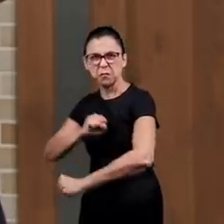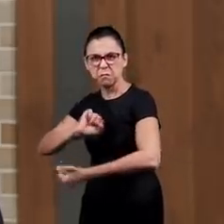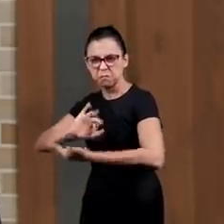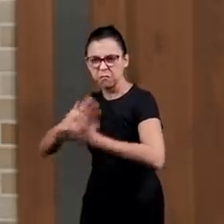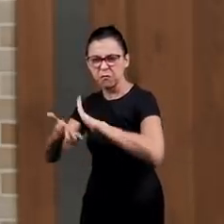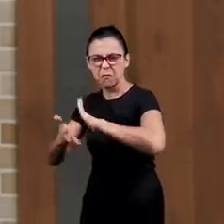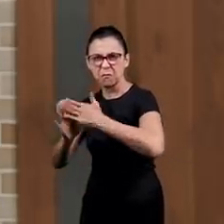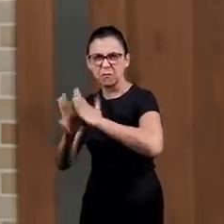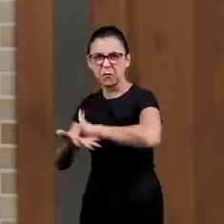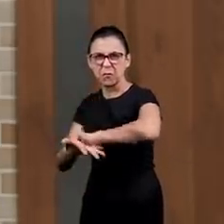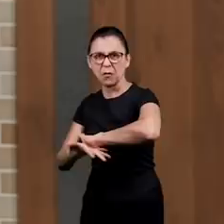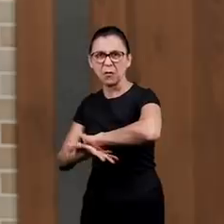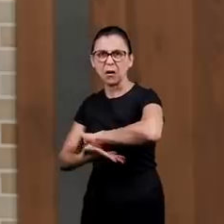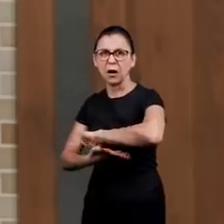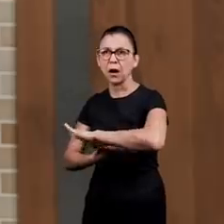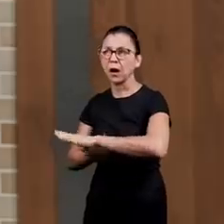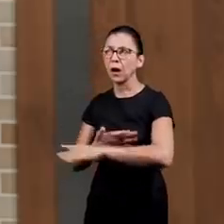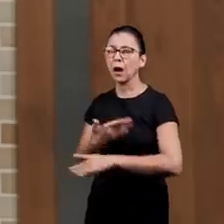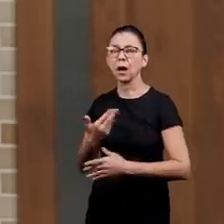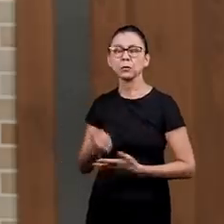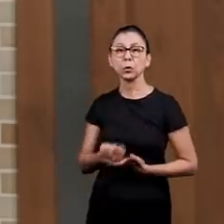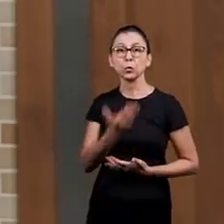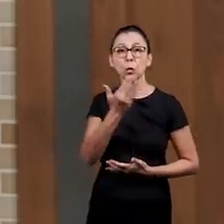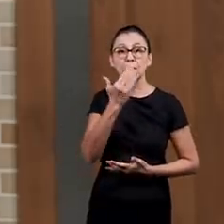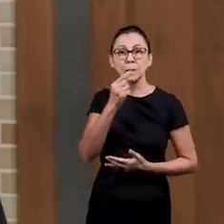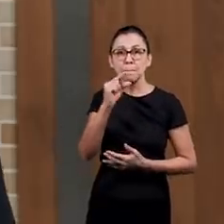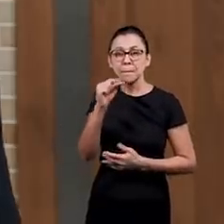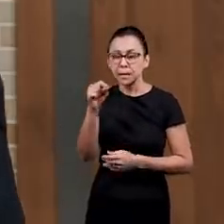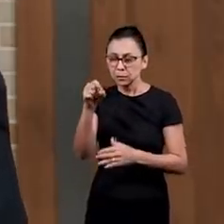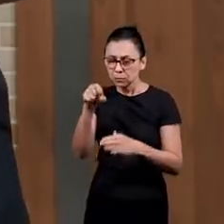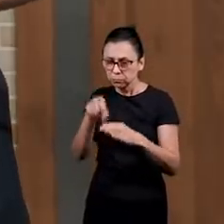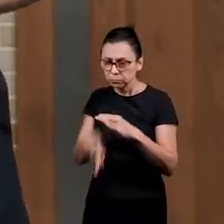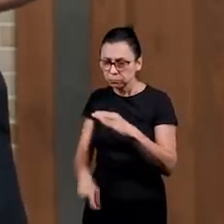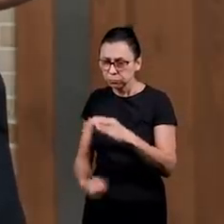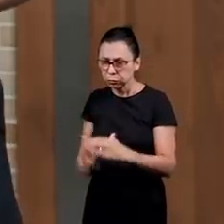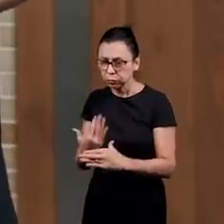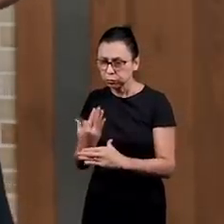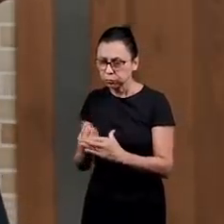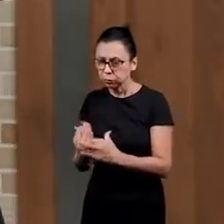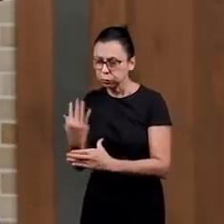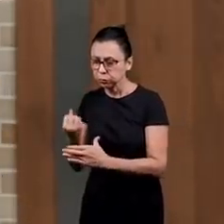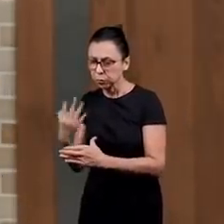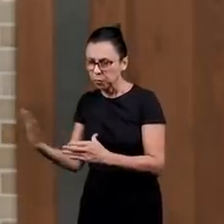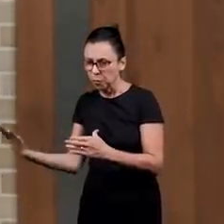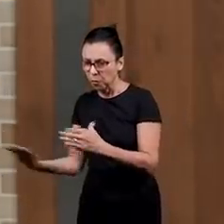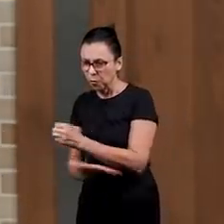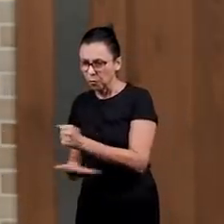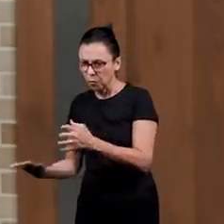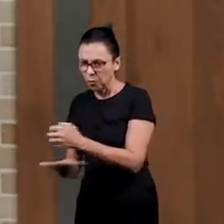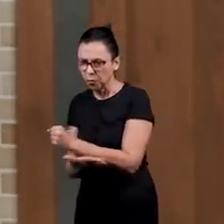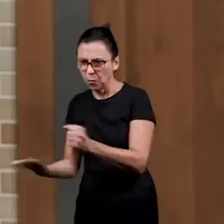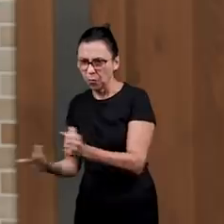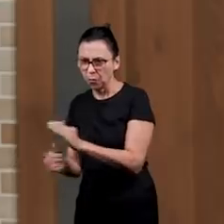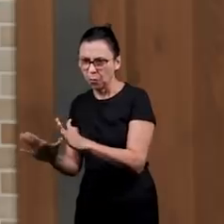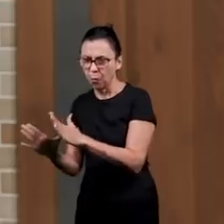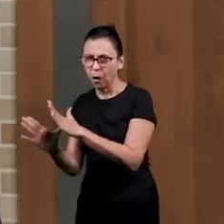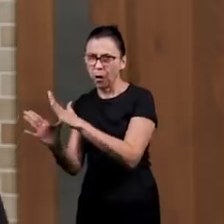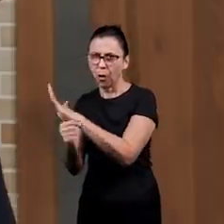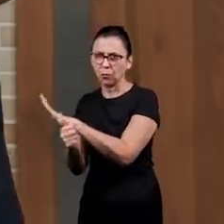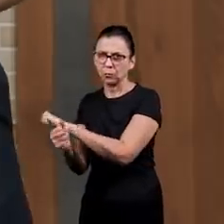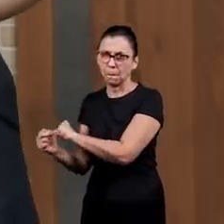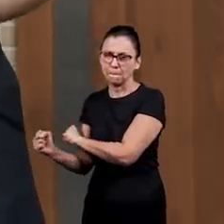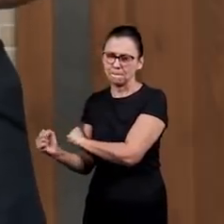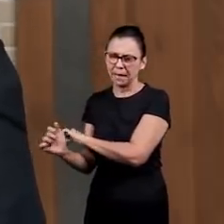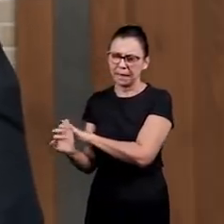tudo o que o povo de Israel semeava. E diante de tanta tristeza, de tanto sofrimento, o povo